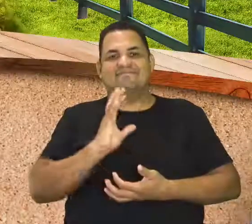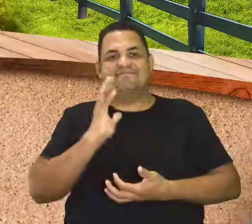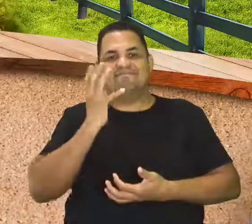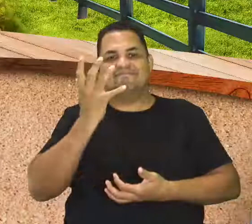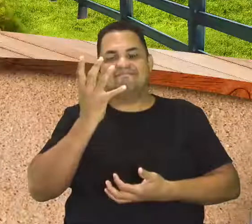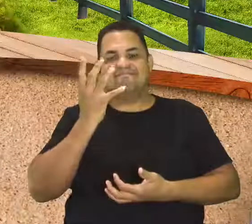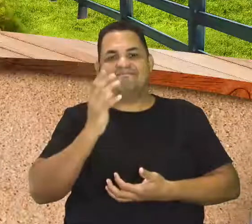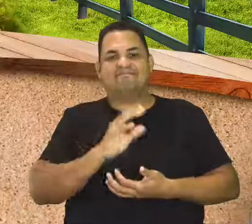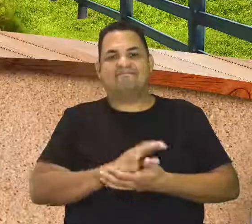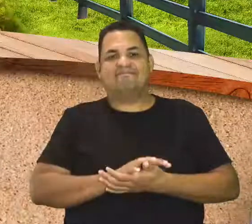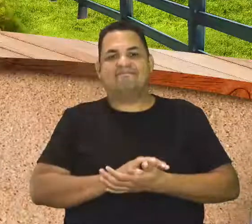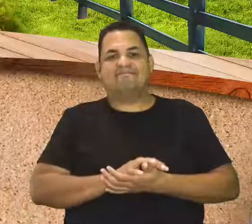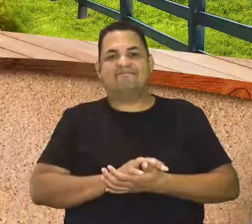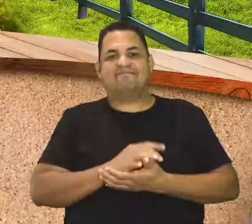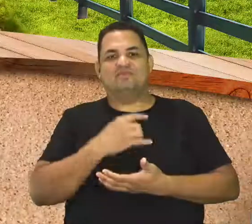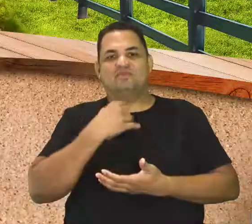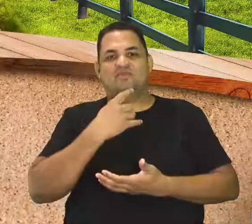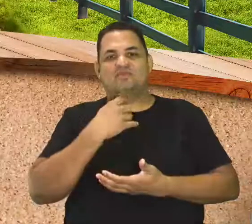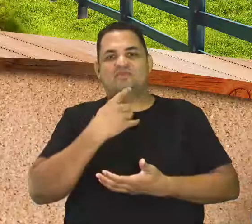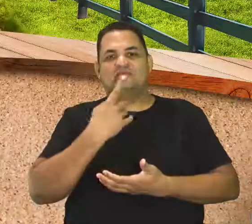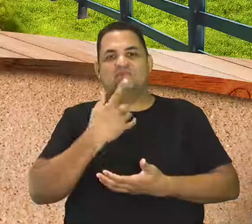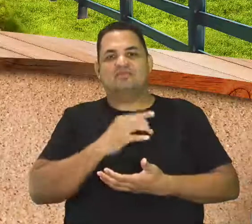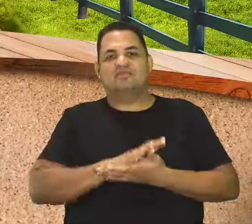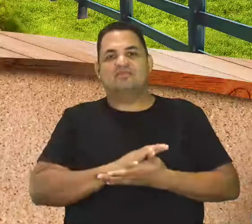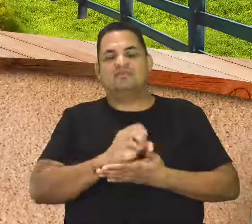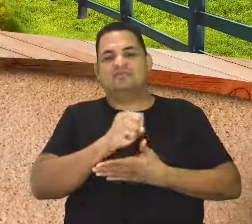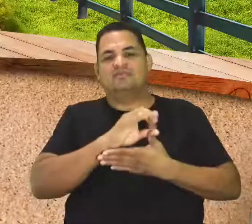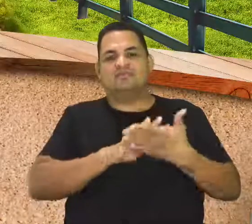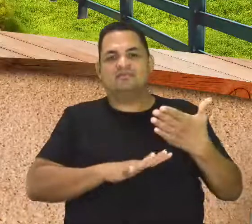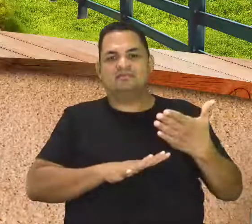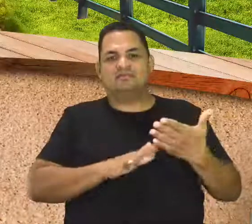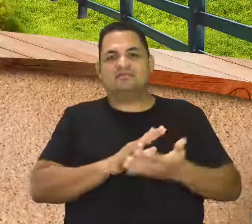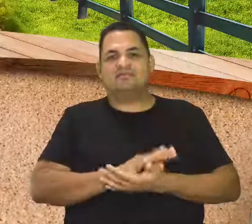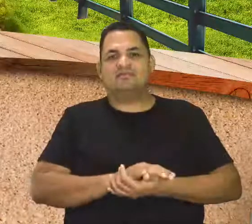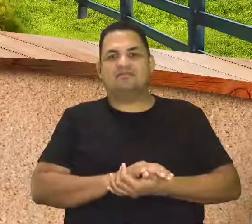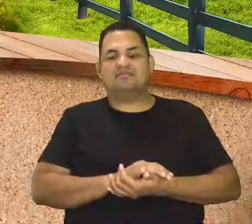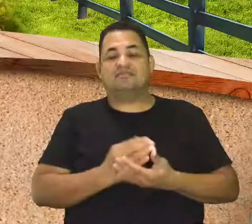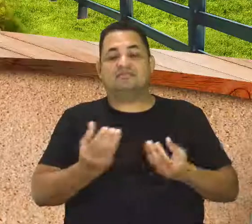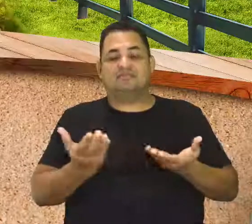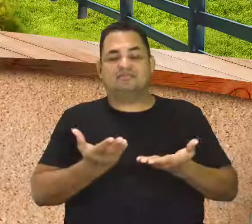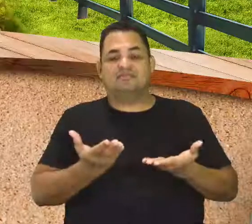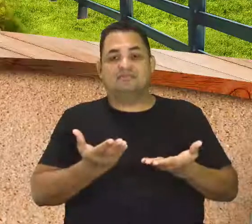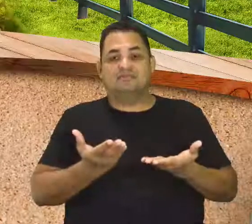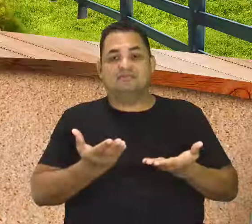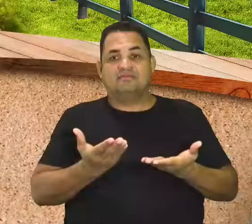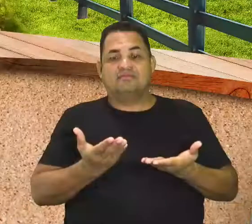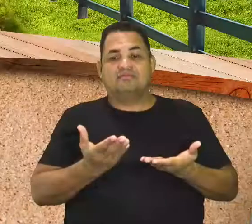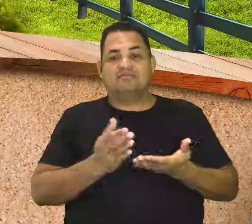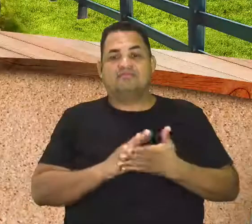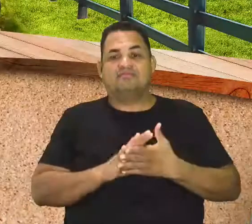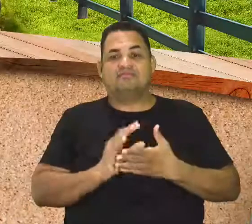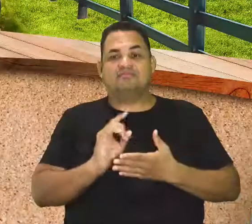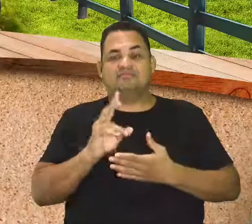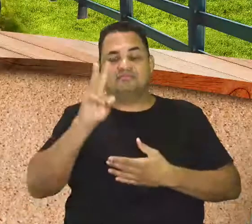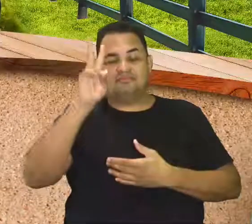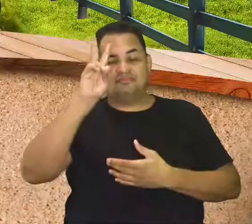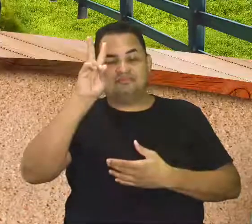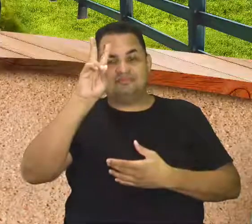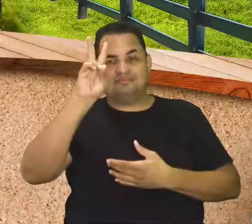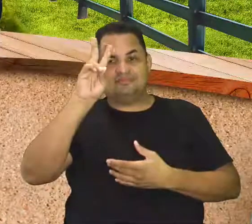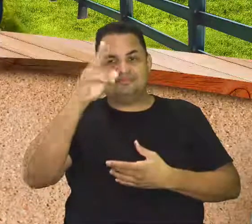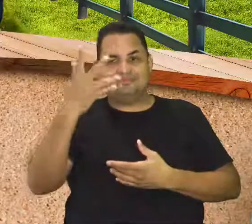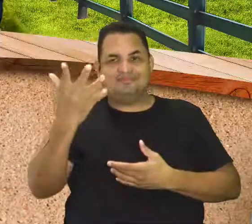resolução e tirar dúvida das atividades. Desta forma, só para